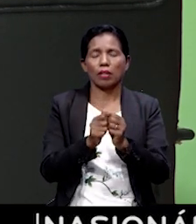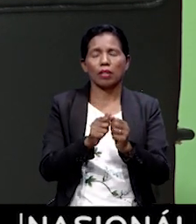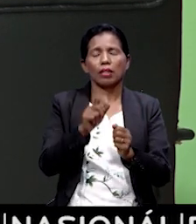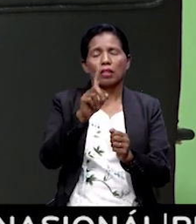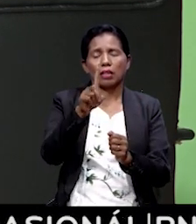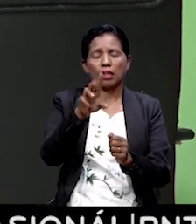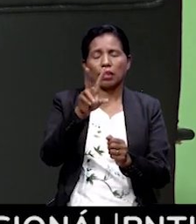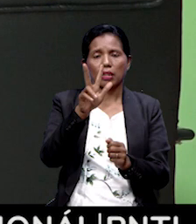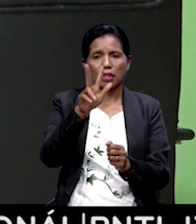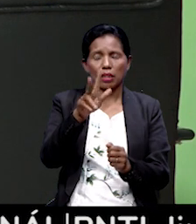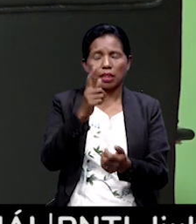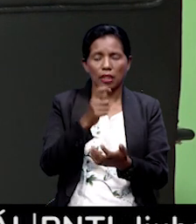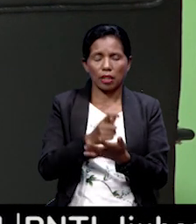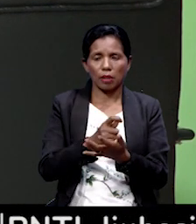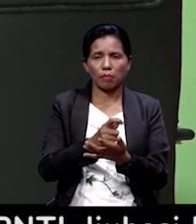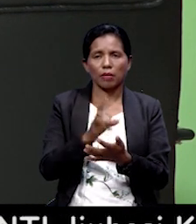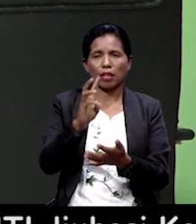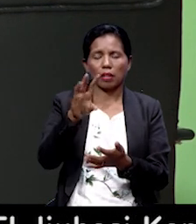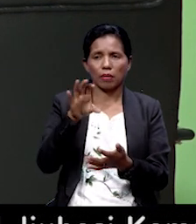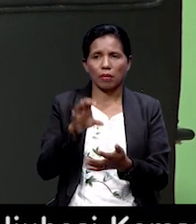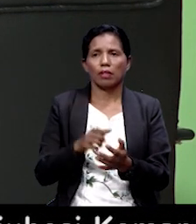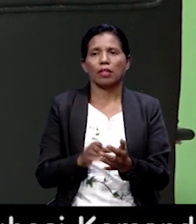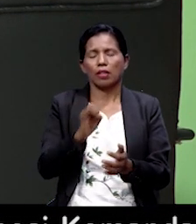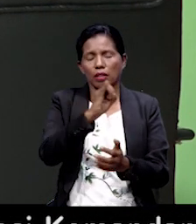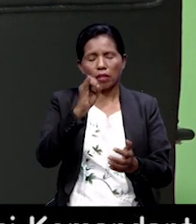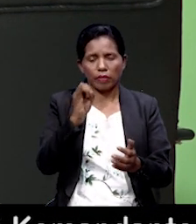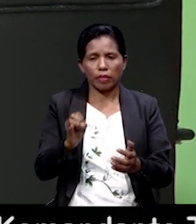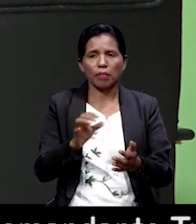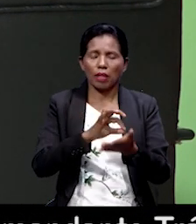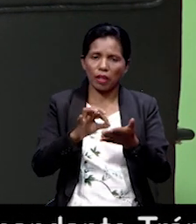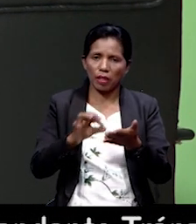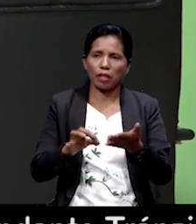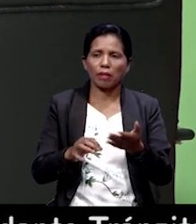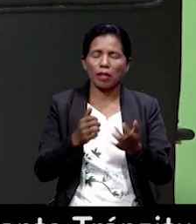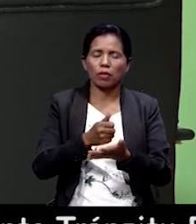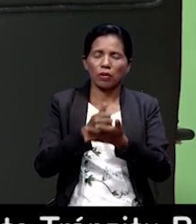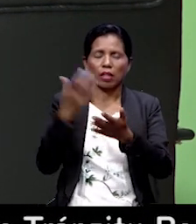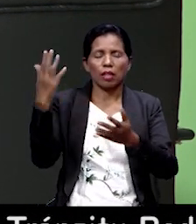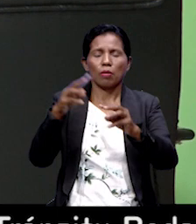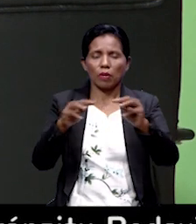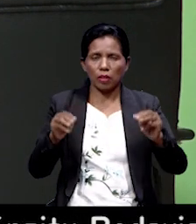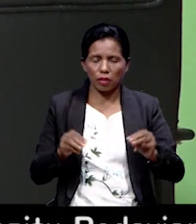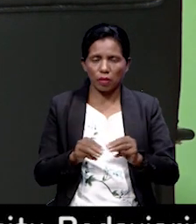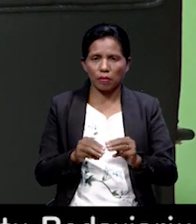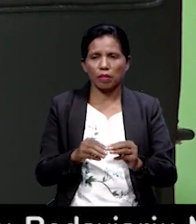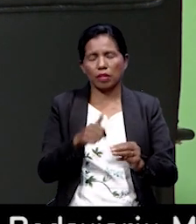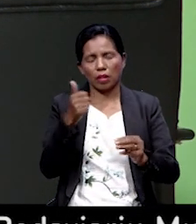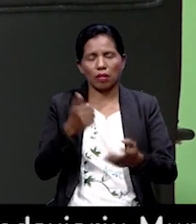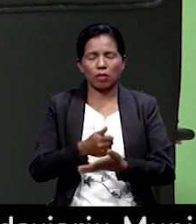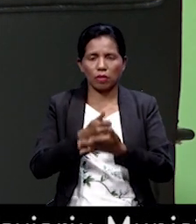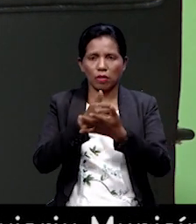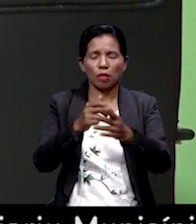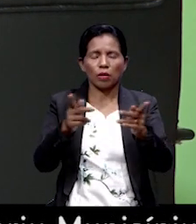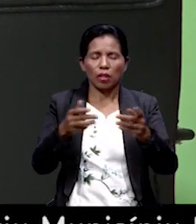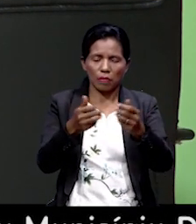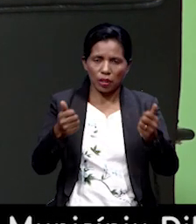bem. 3.700 nem vale o entrevistador, vale o supervisor, vale se apoia municípios e a publicidade, vale apoia a posto administrativo, vale apoio